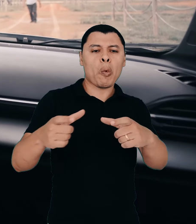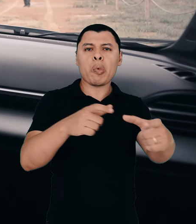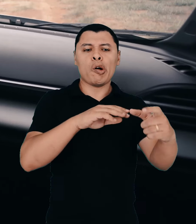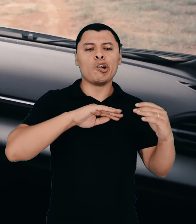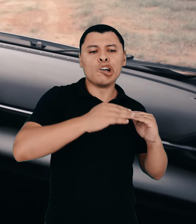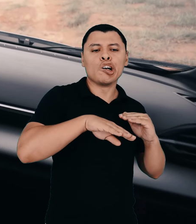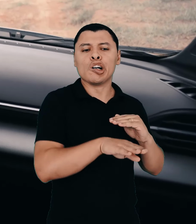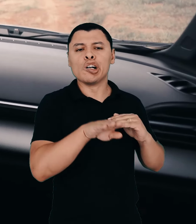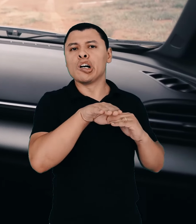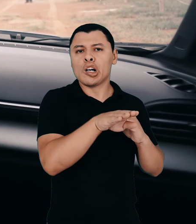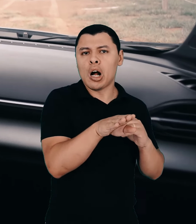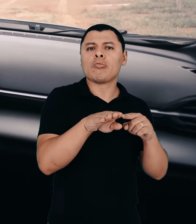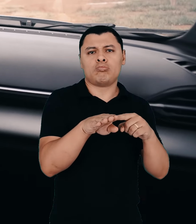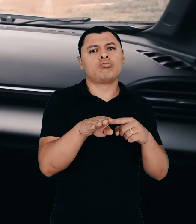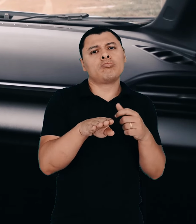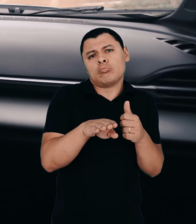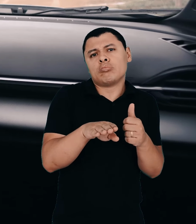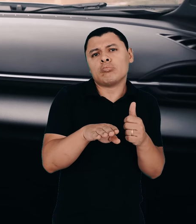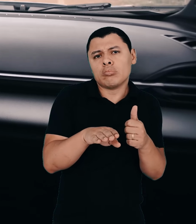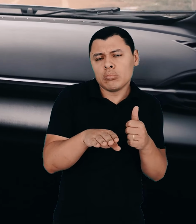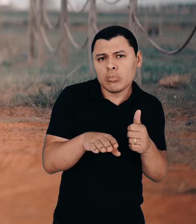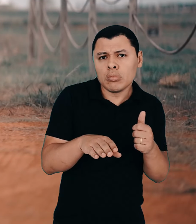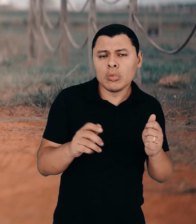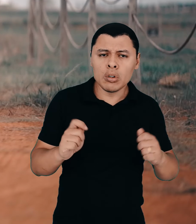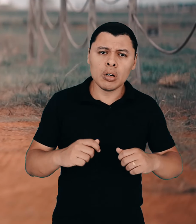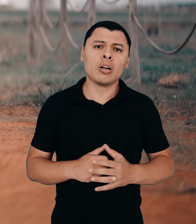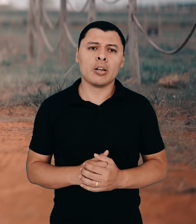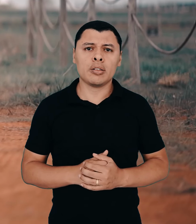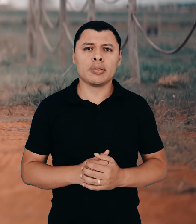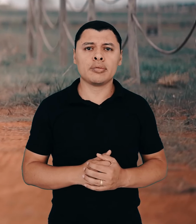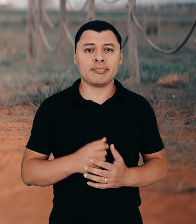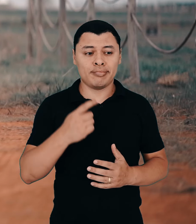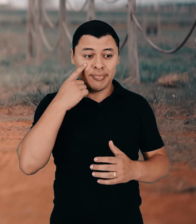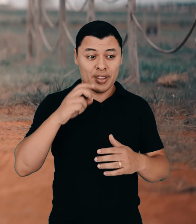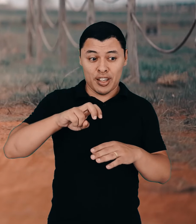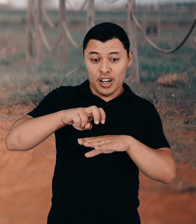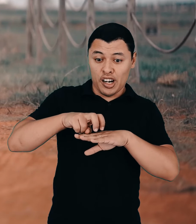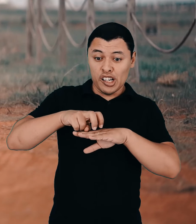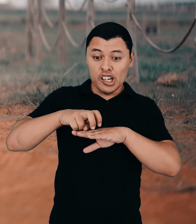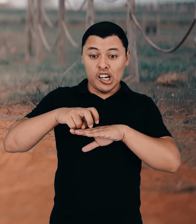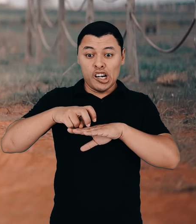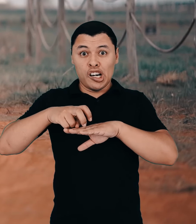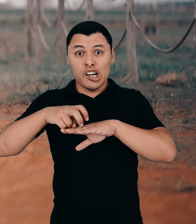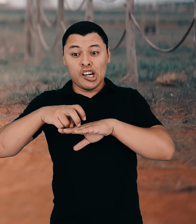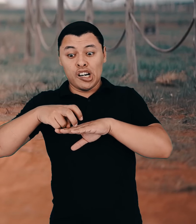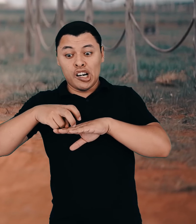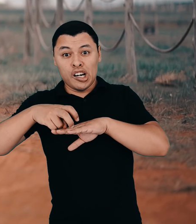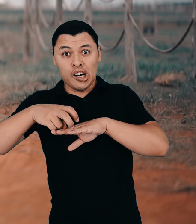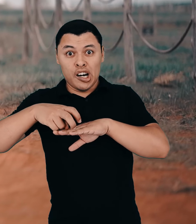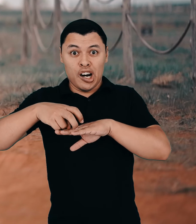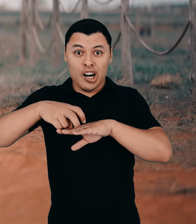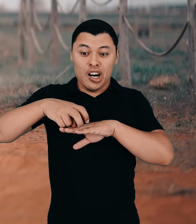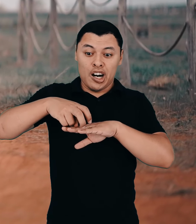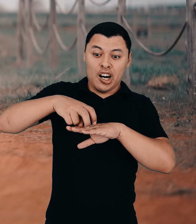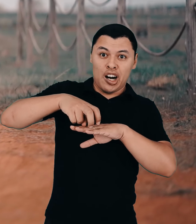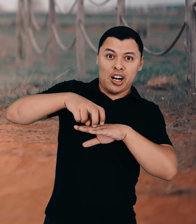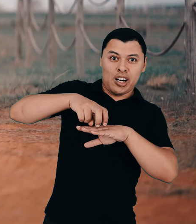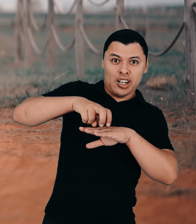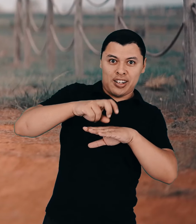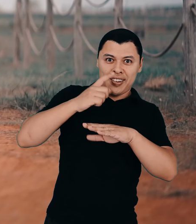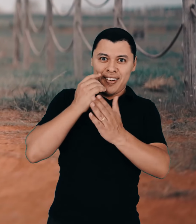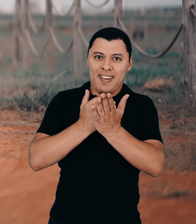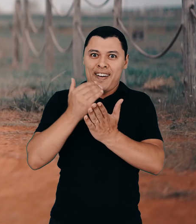né? Então, de fato, ó, a gente está aí numa situação que passando em buracos lentamente. Não passaria por isso, né?